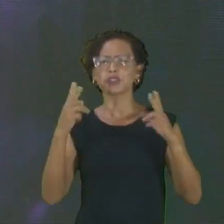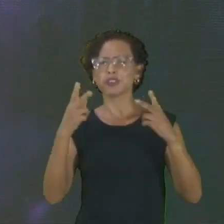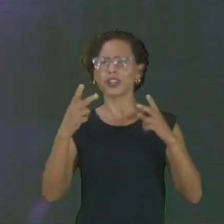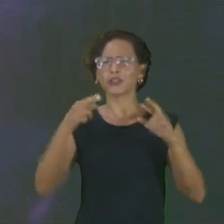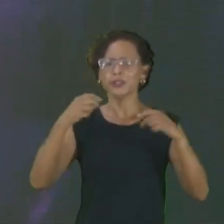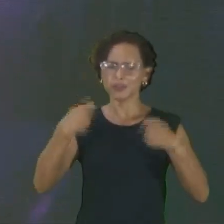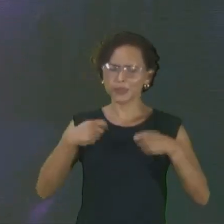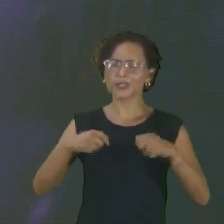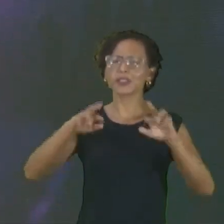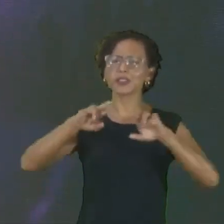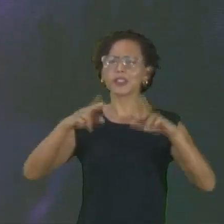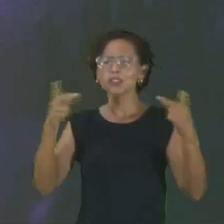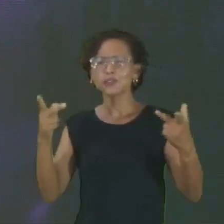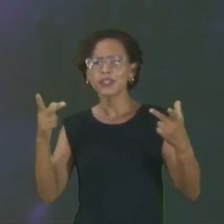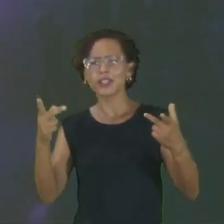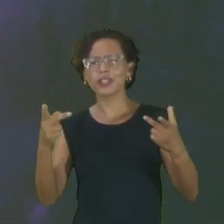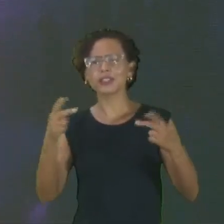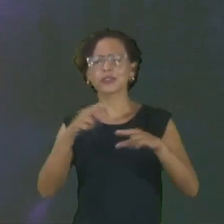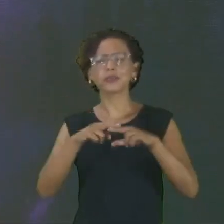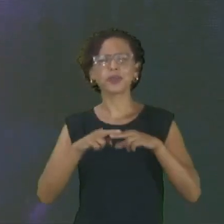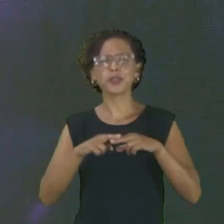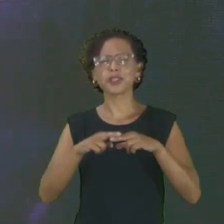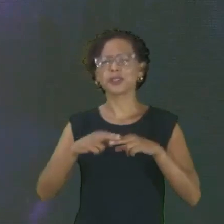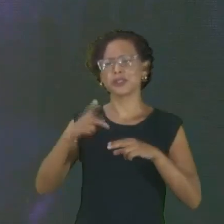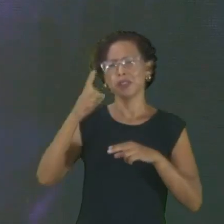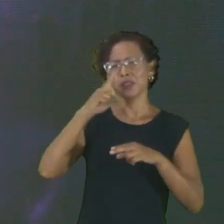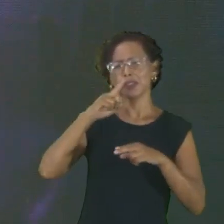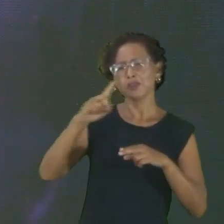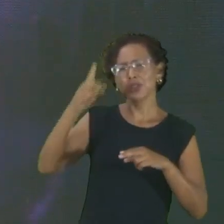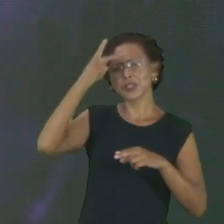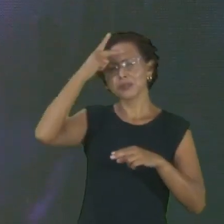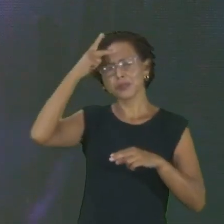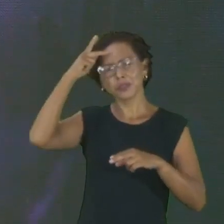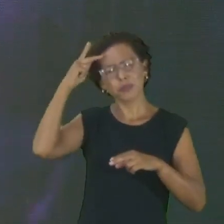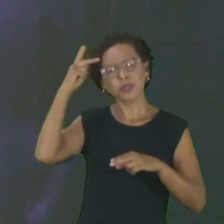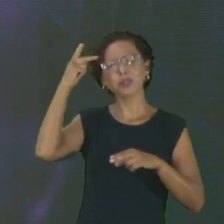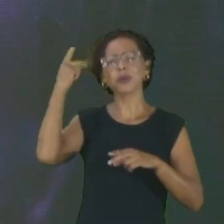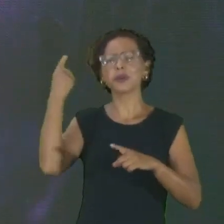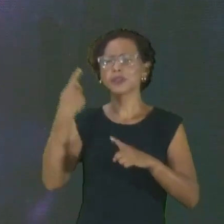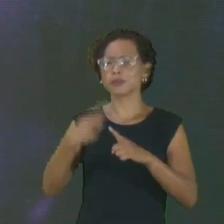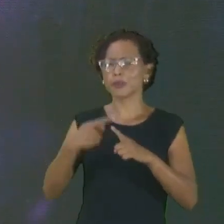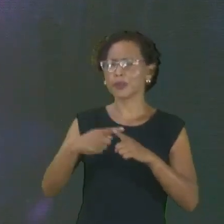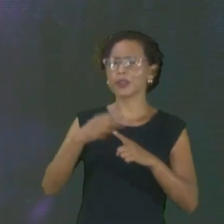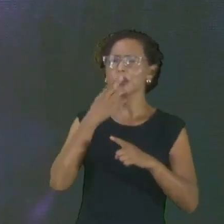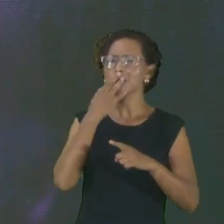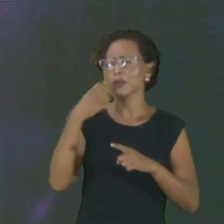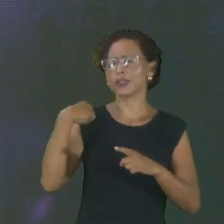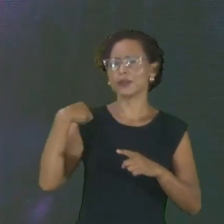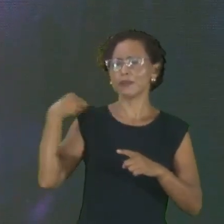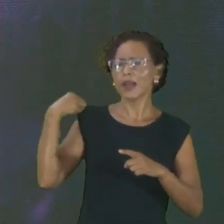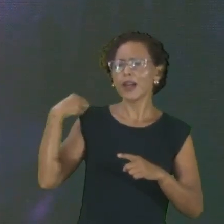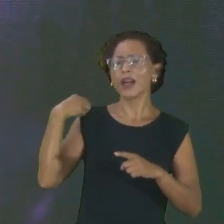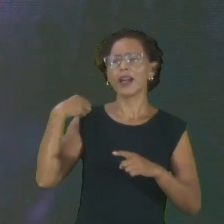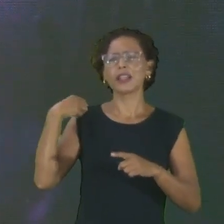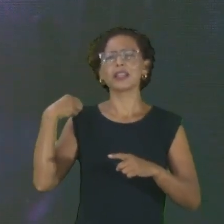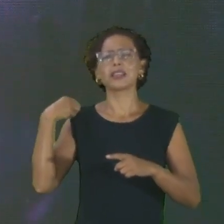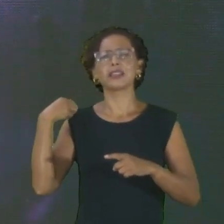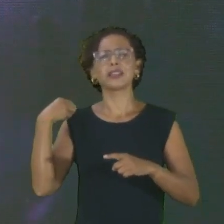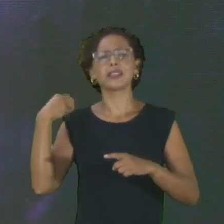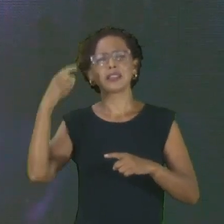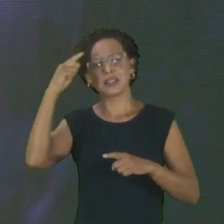pessoas pela cor da pele, raça ou condição social. Todos que aceitam a Cristo,